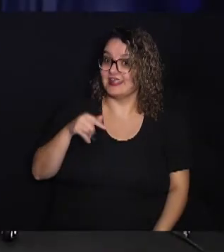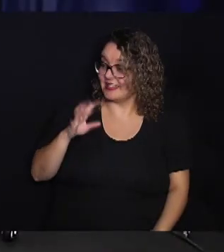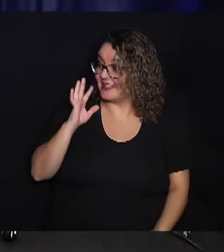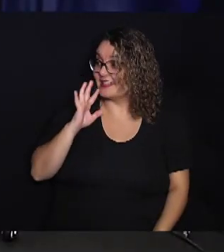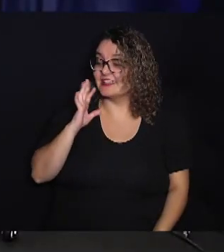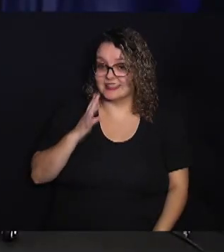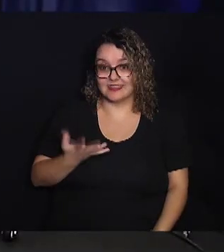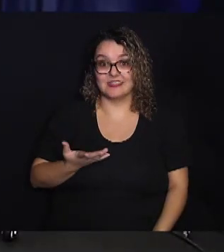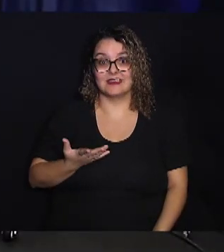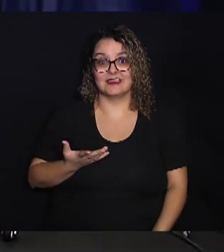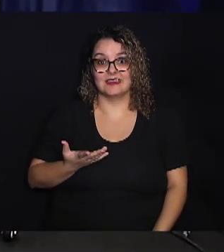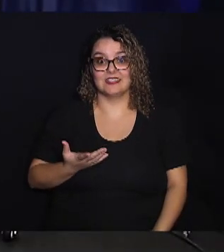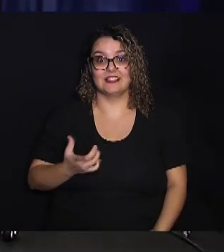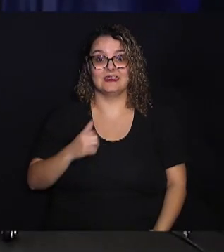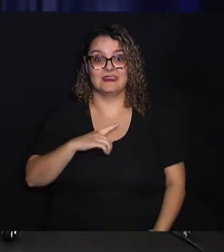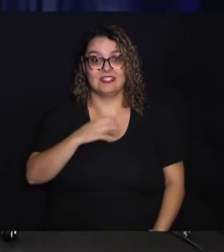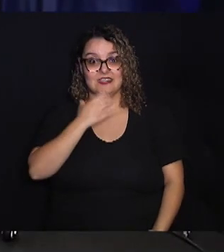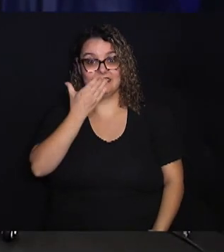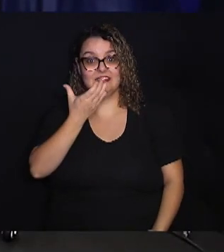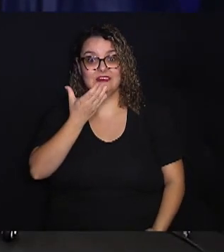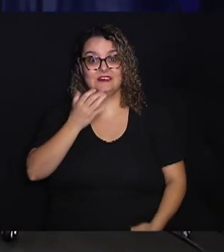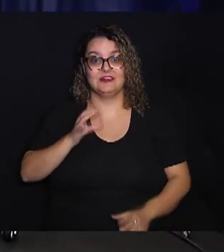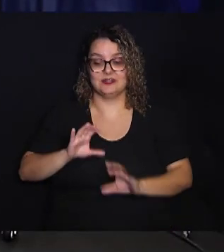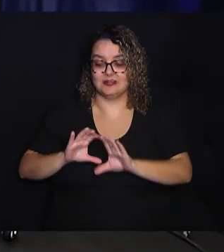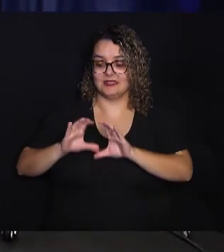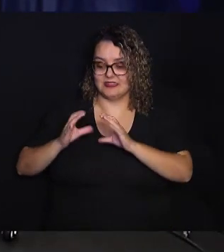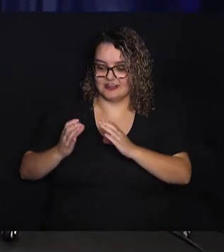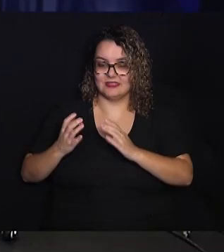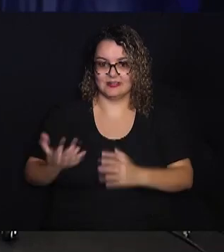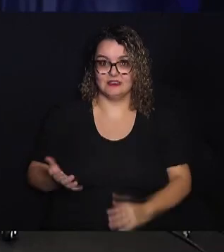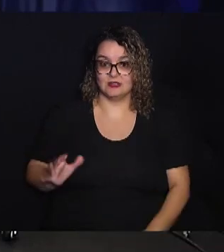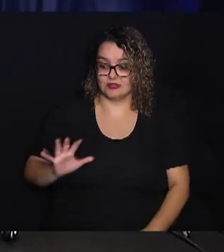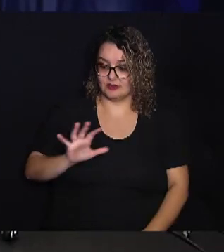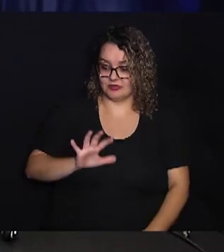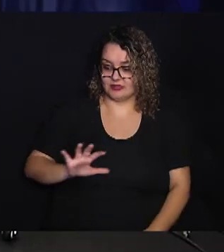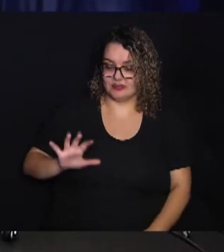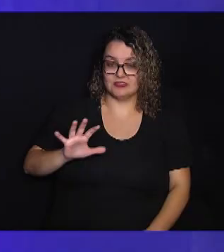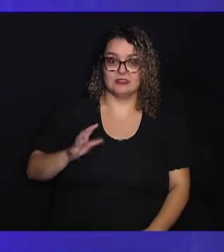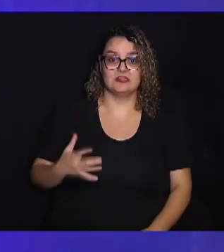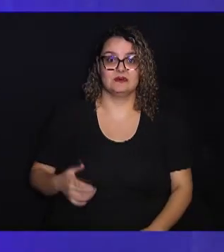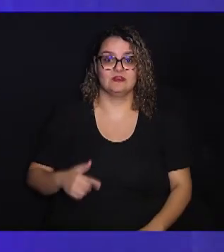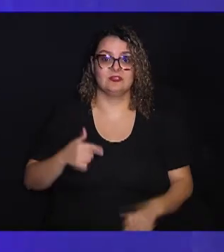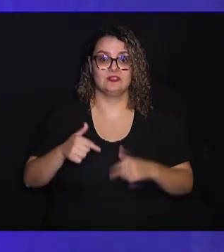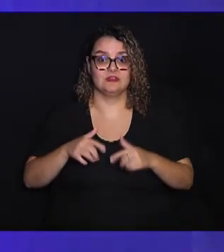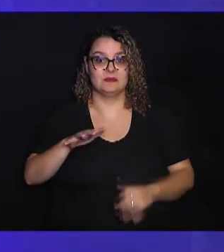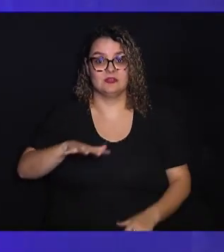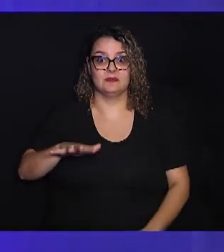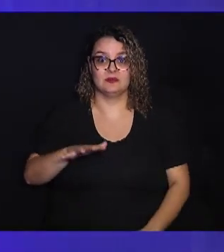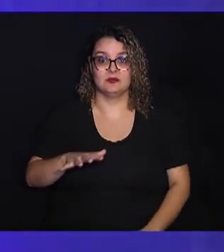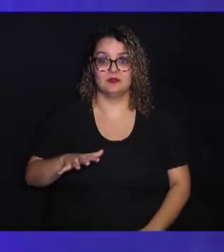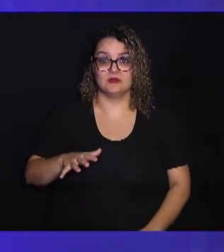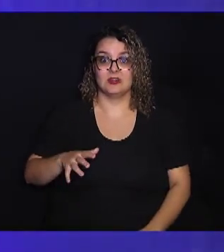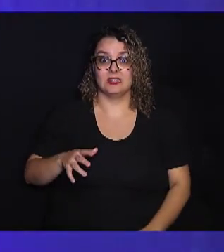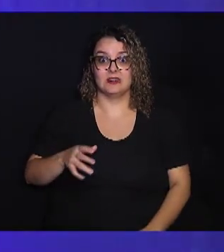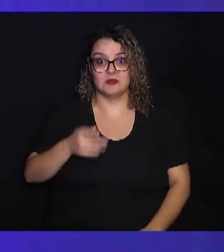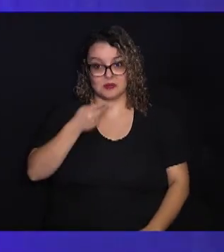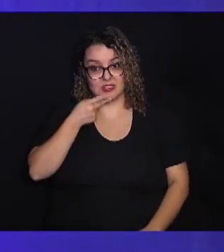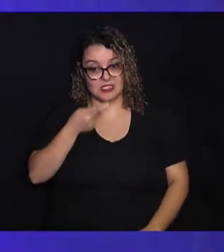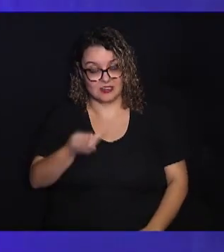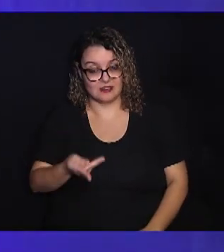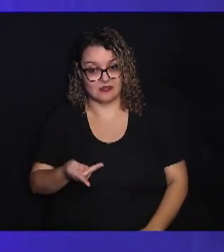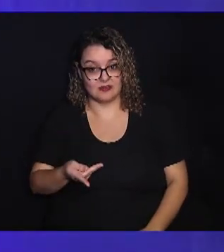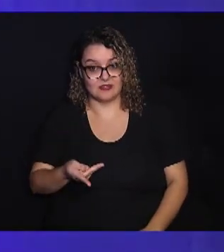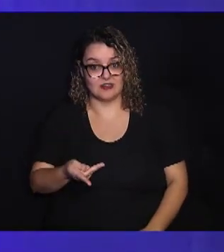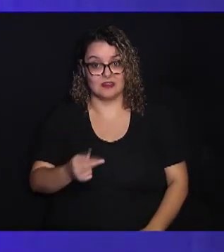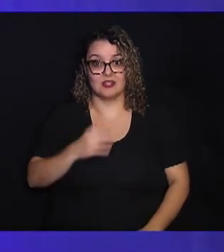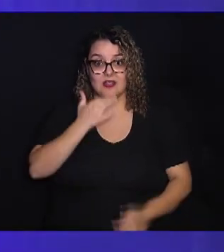e ele traz essa maçã em alto relevo nas obras dele, para dizer que a maçã era uma